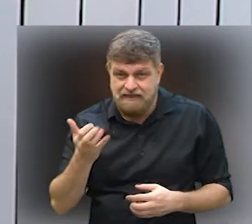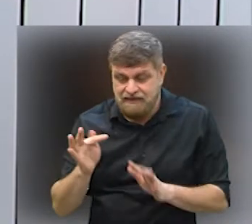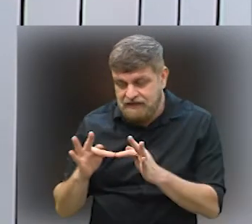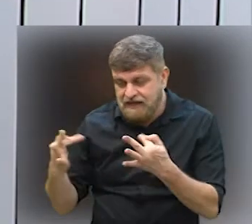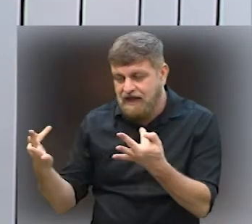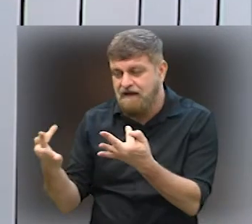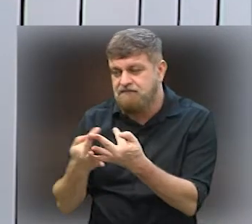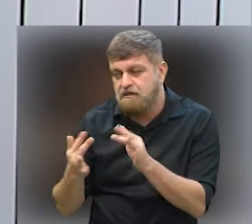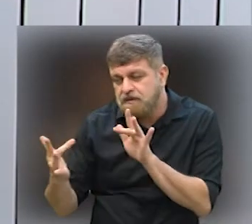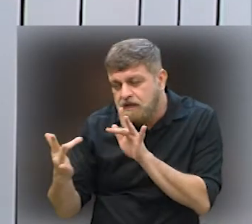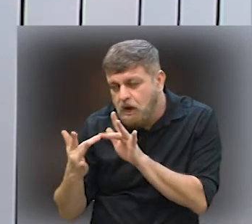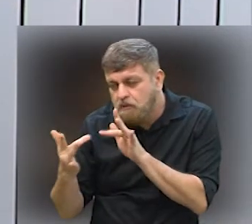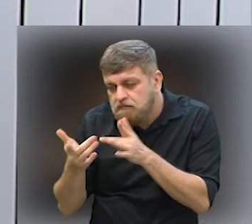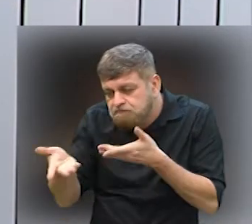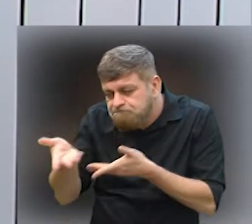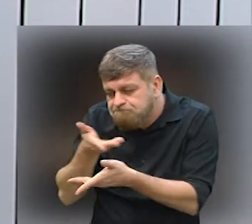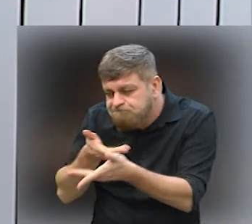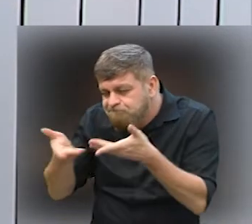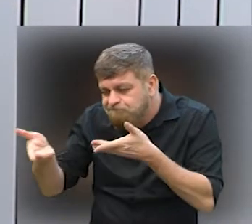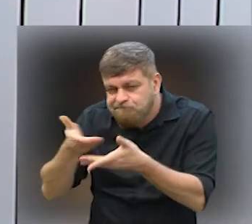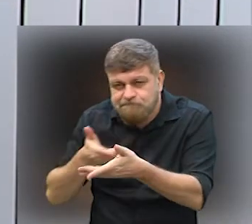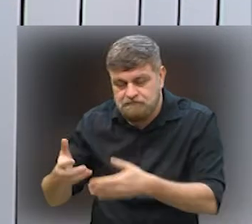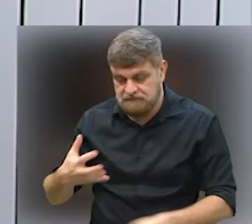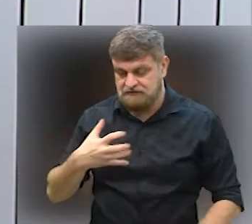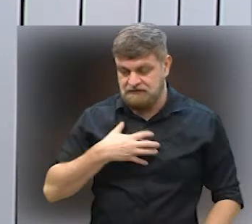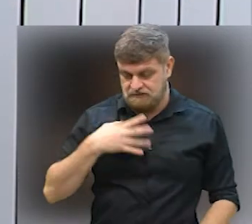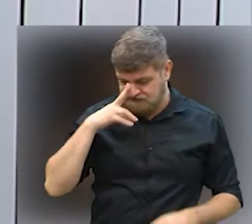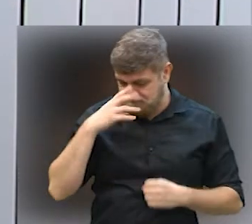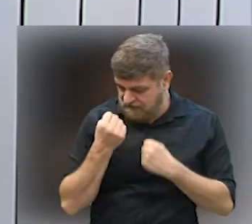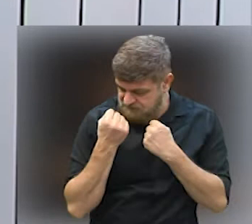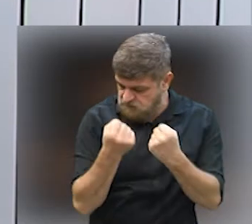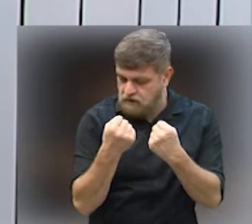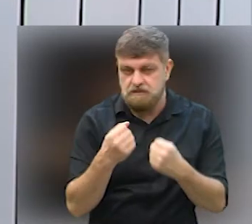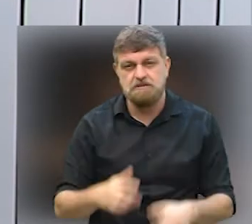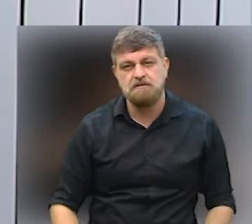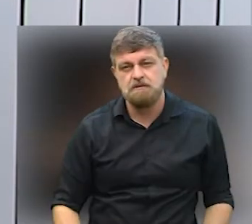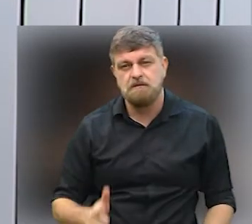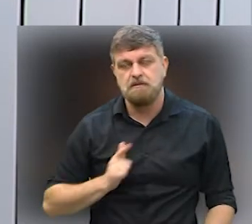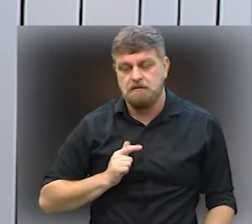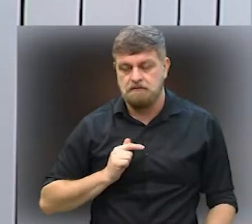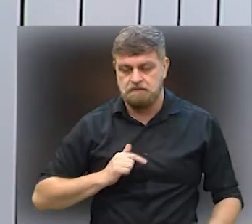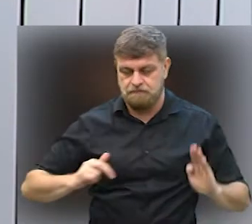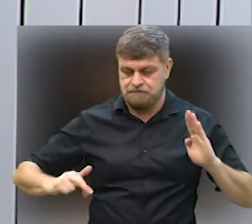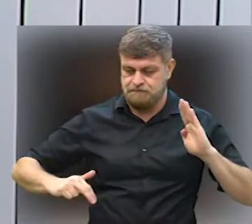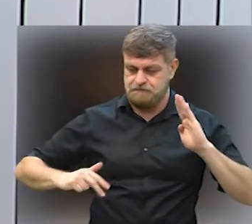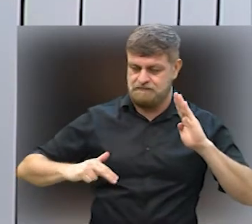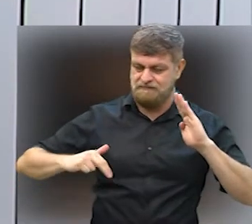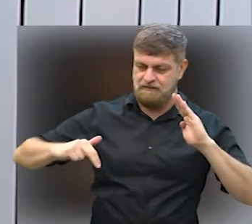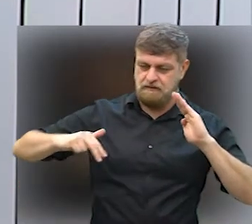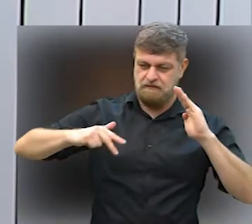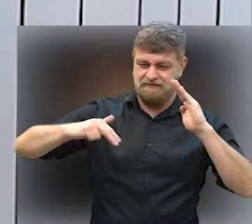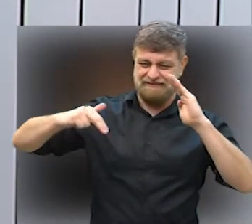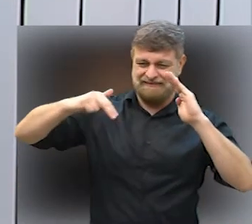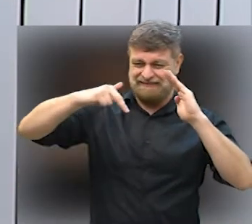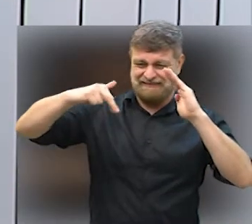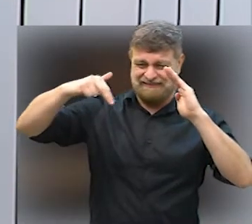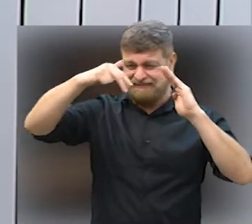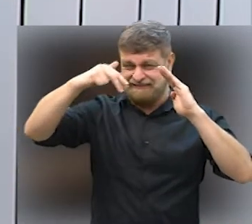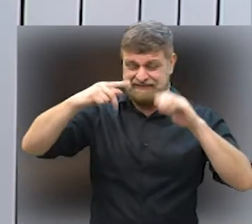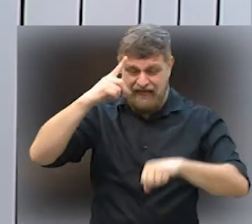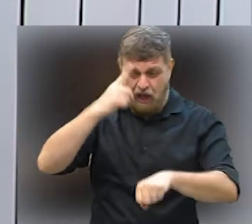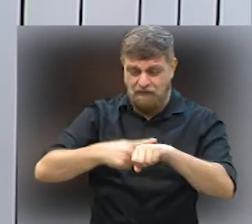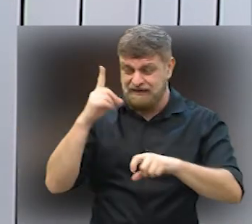esse contato com a sua família para dar aquele combustível. Quando você está subindo ou quando você está num momento